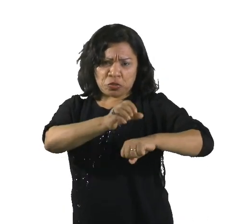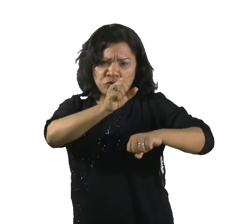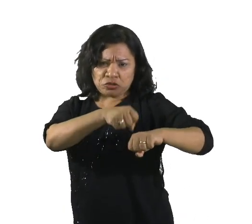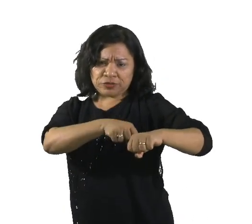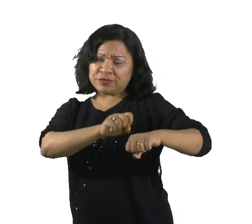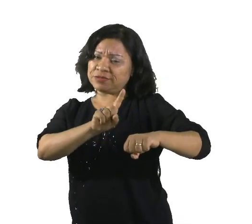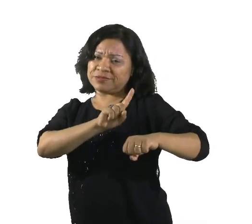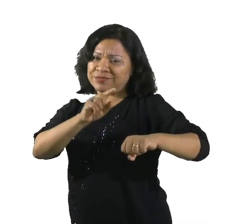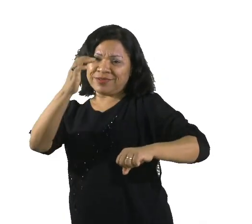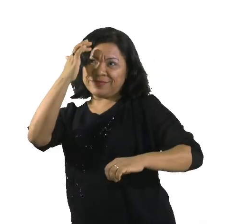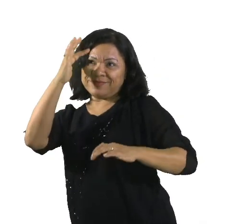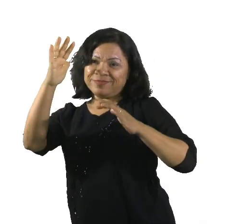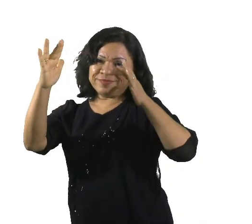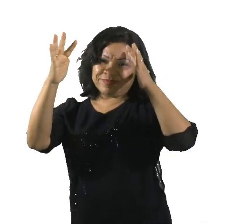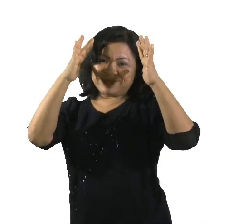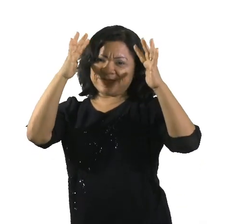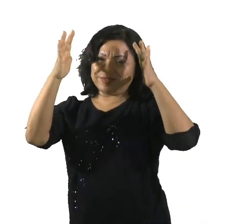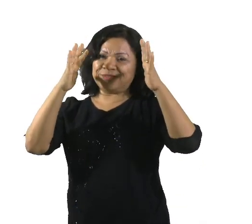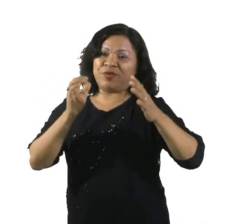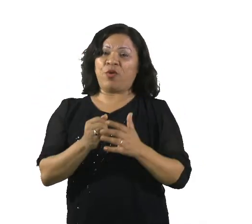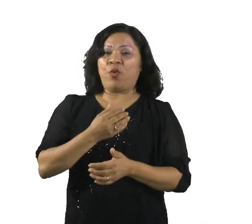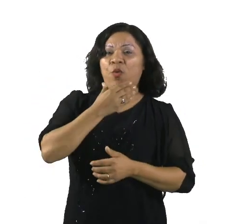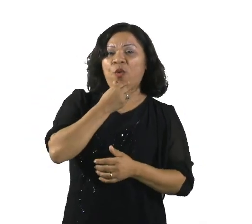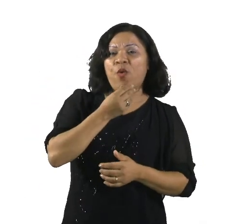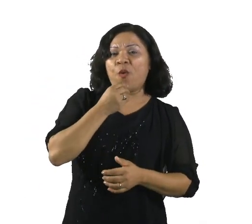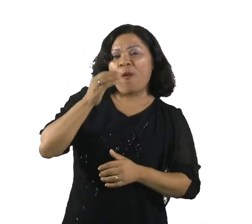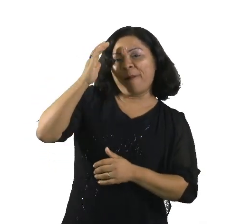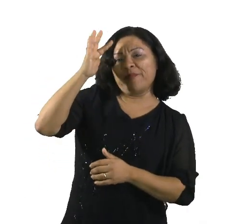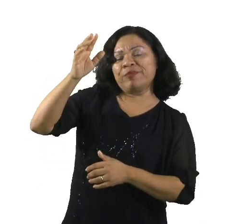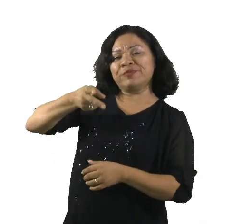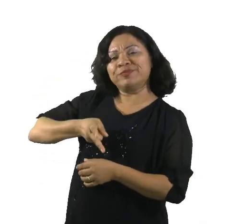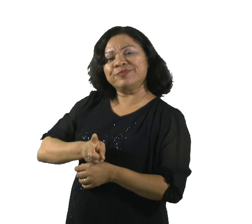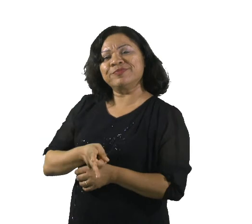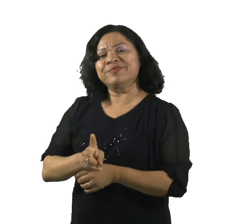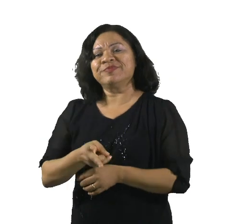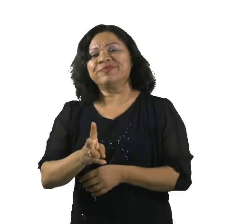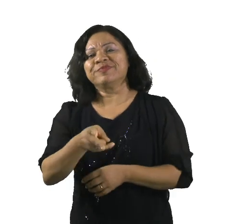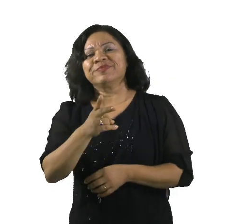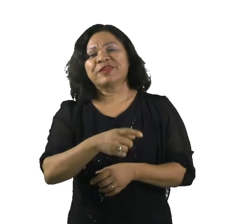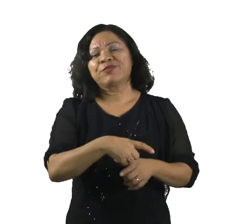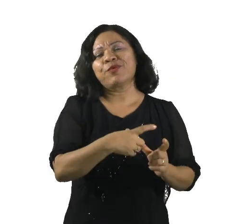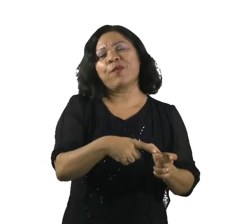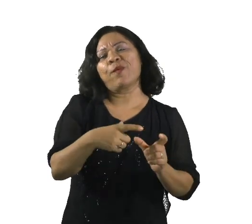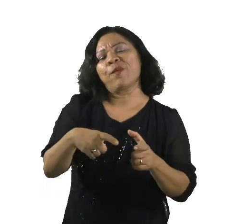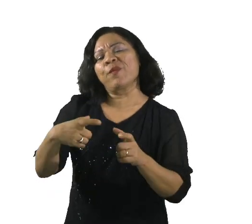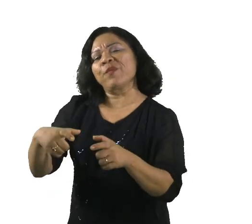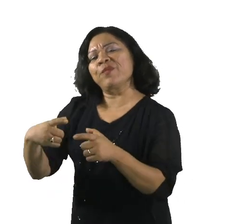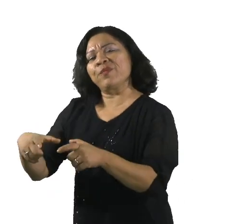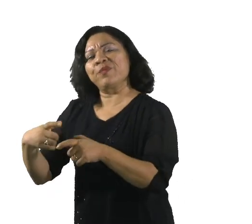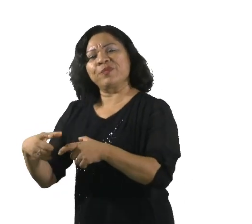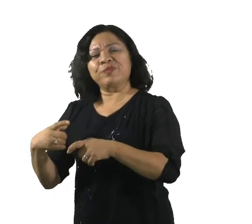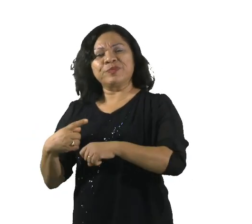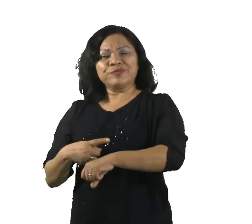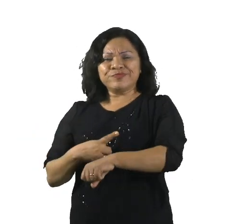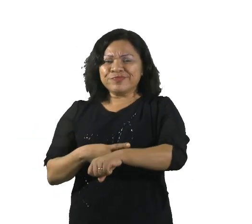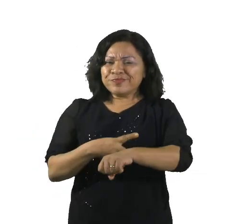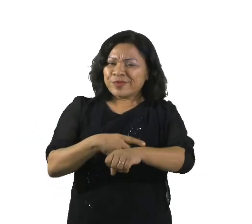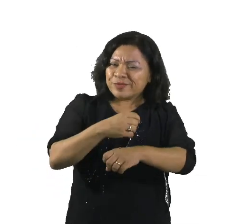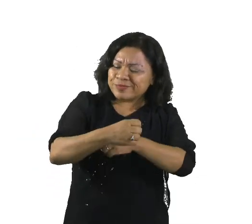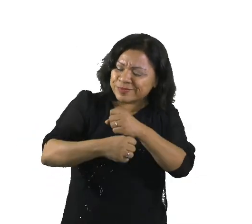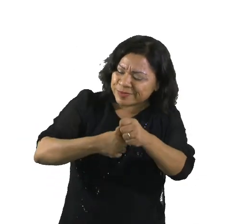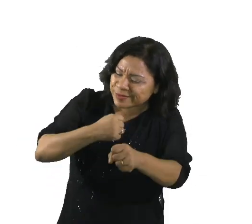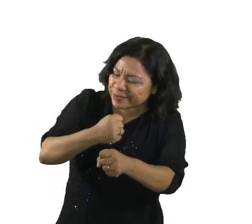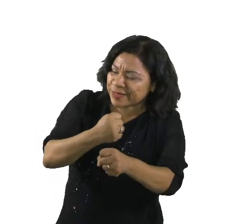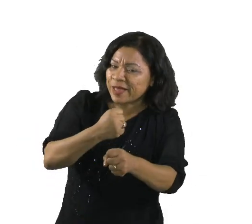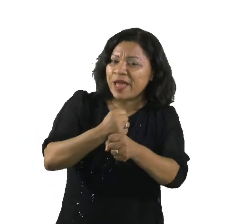sonhos. Sonhos que o homem sonha sempre, em todos os lugares, em todas as épocas do ano,